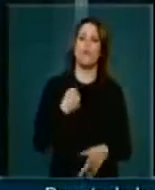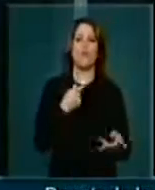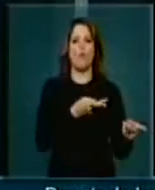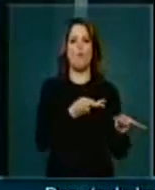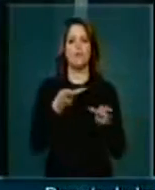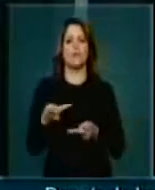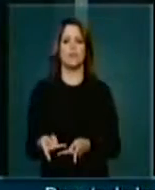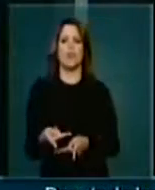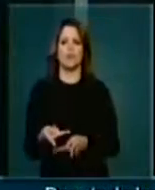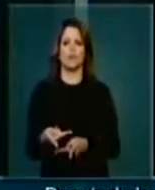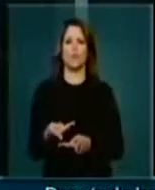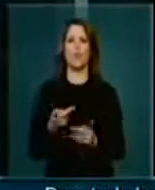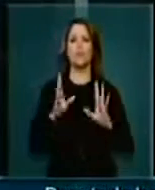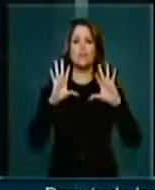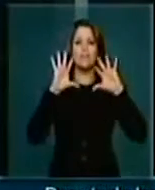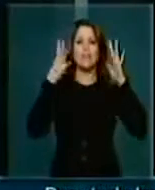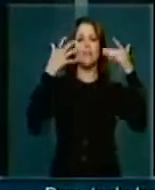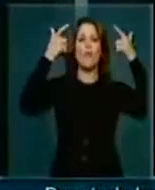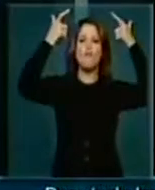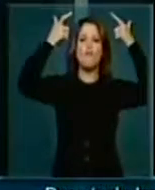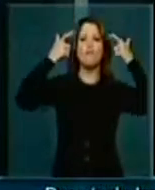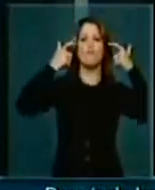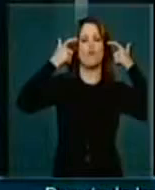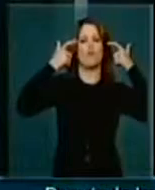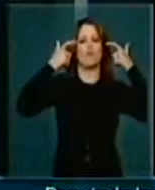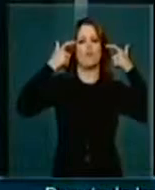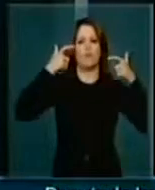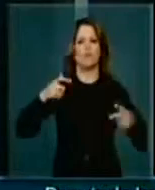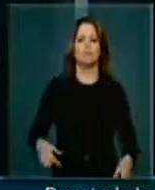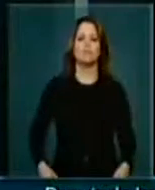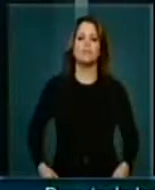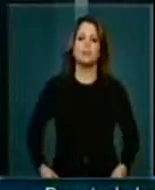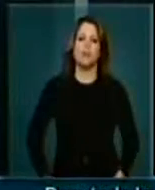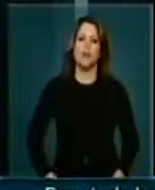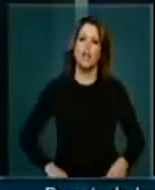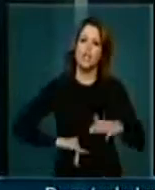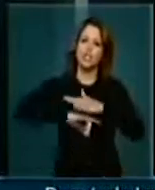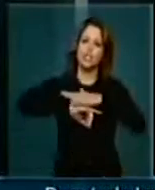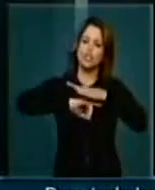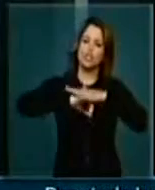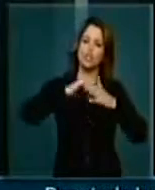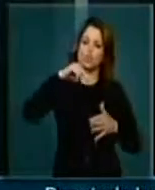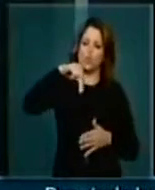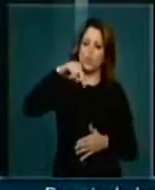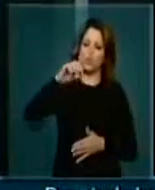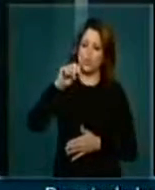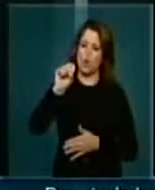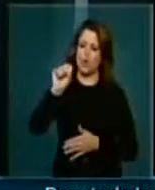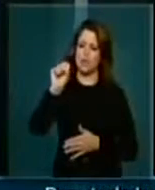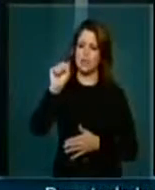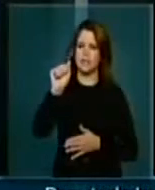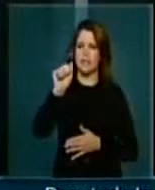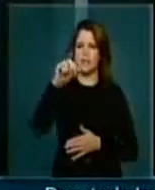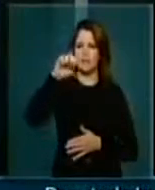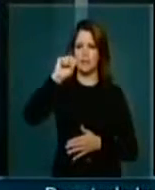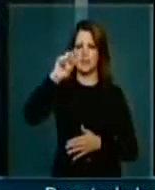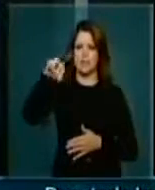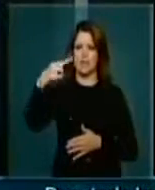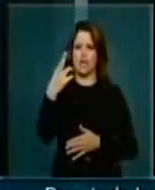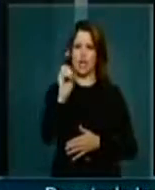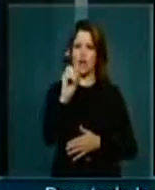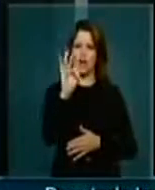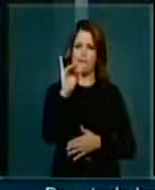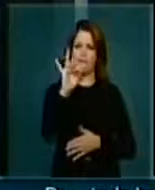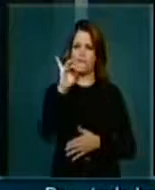fui convidado para uma cerimônia de formatura no Instituto Nossa Senhora de Fátima, com um curso de